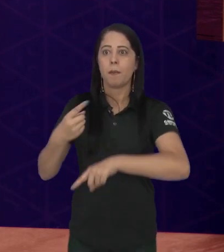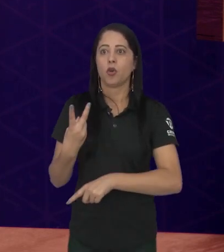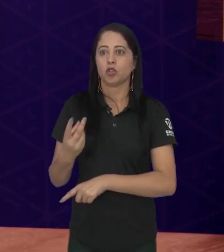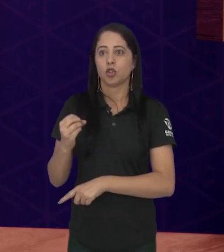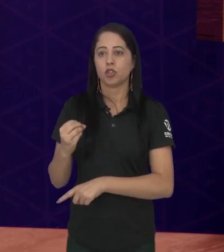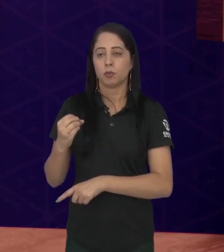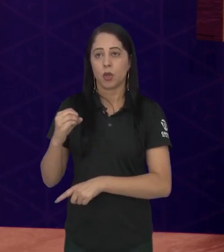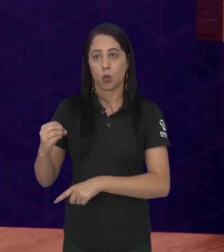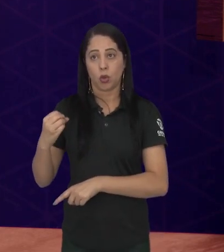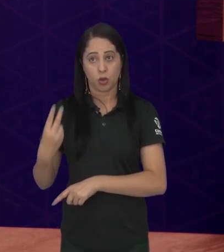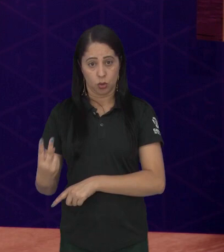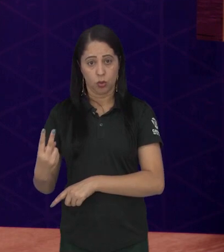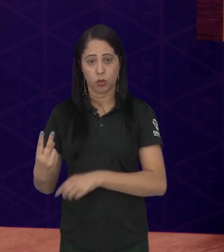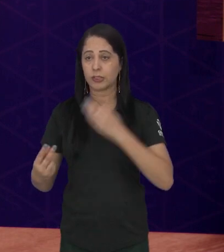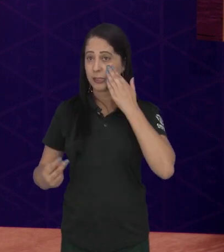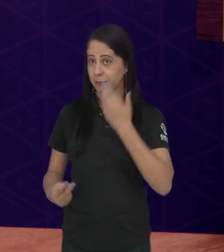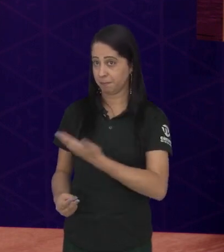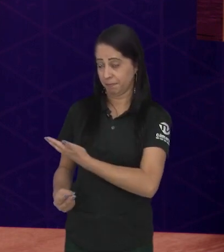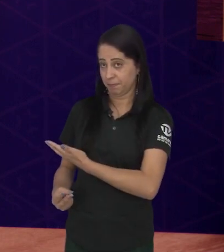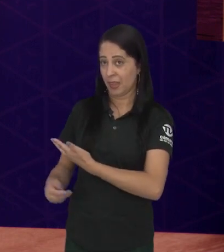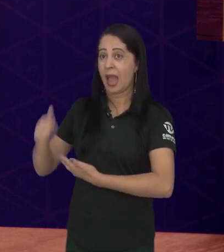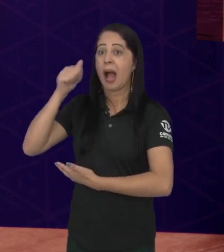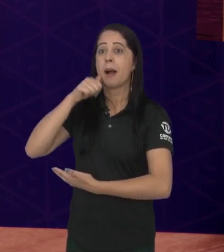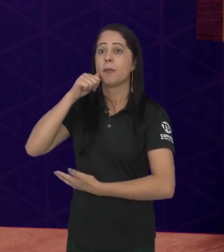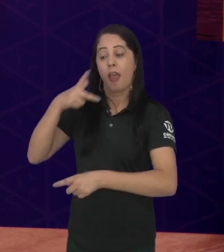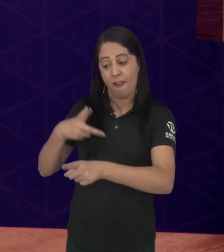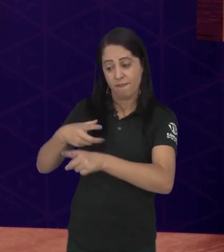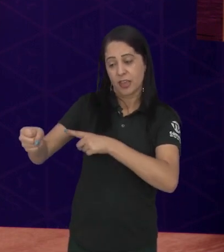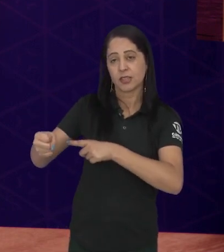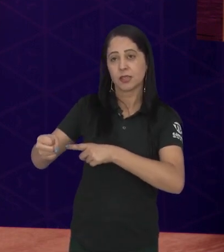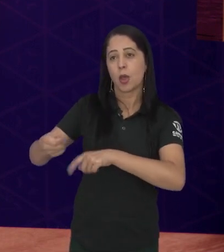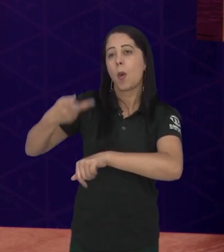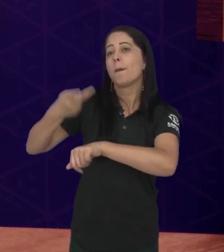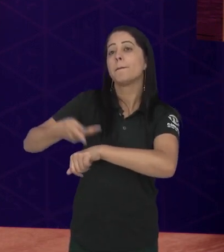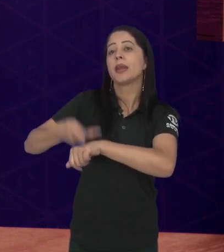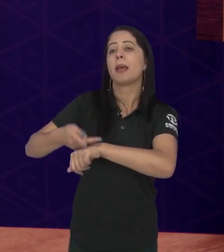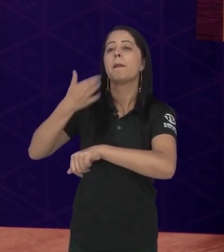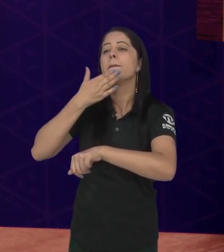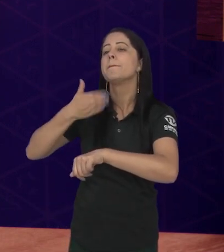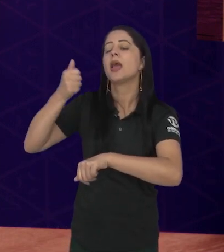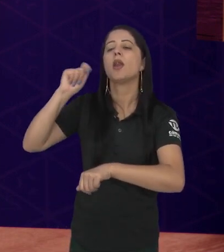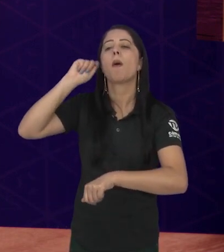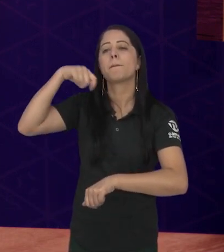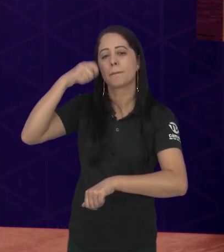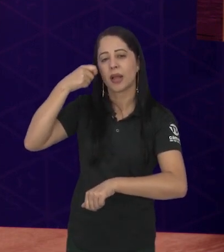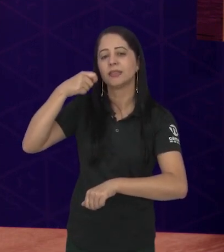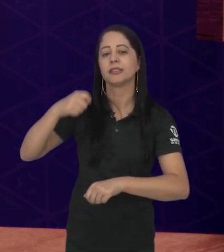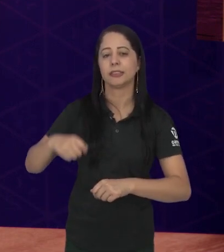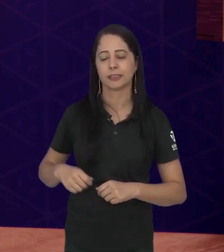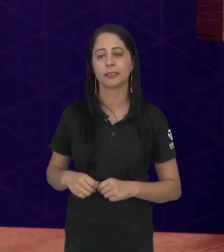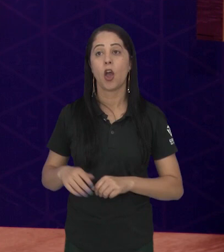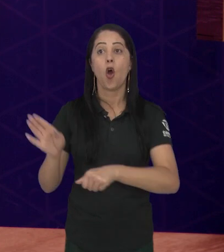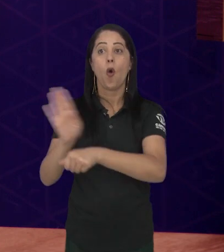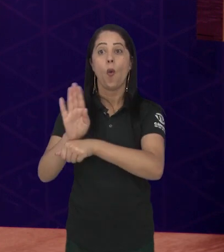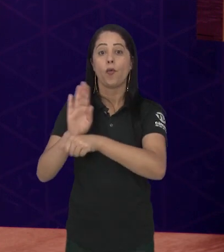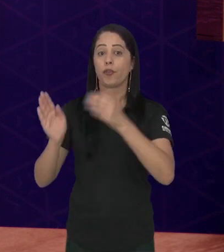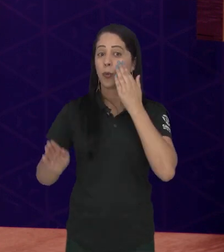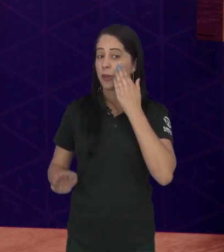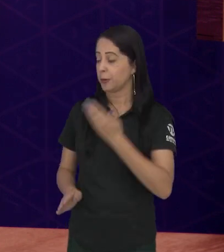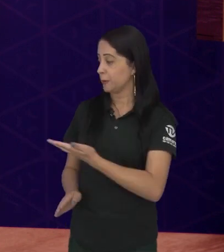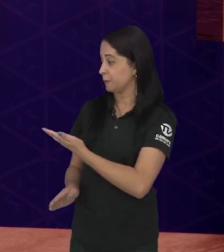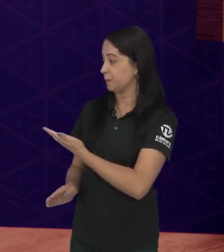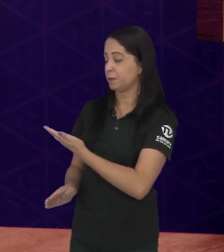ganhar um prêmio, né, um Oscar de melhor atriz, né, o principal de melhor atriz. Então,